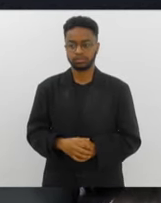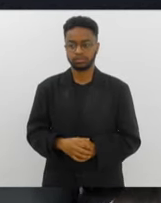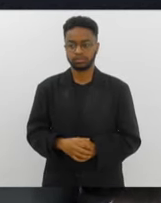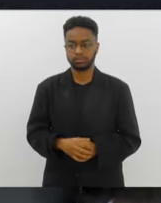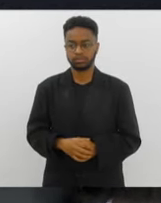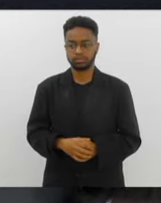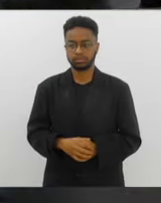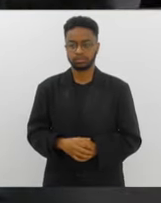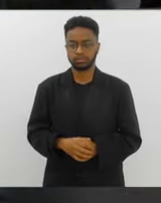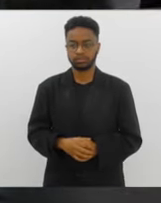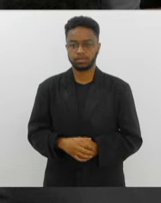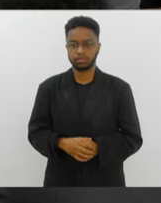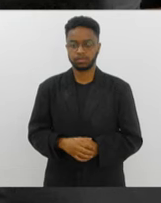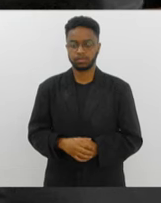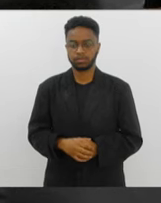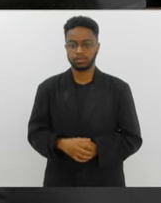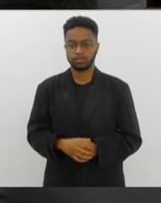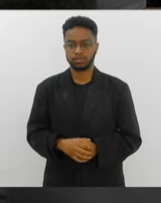Luiz Paulo.